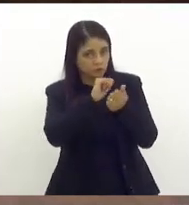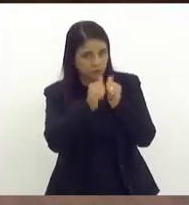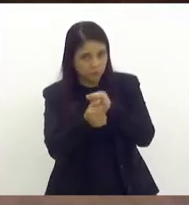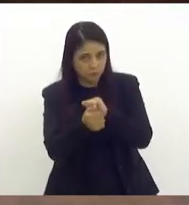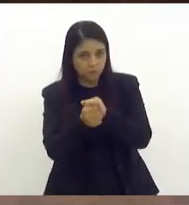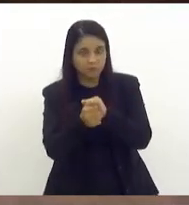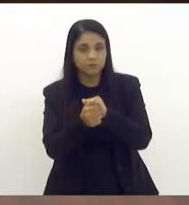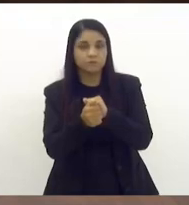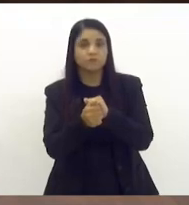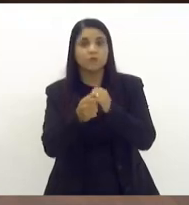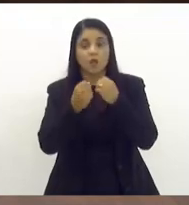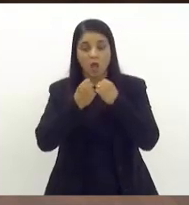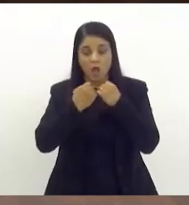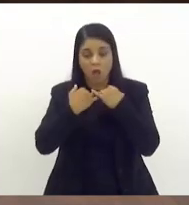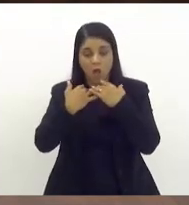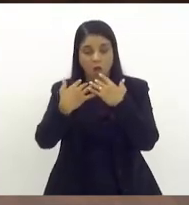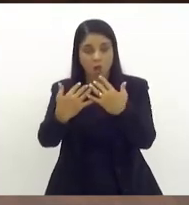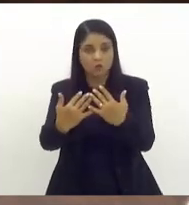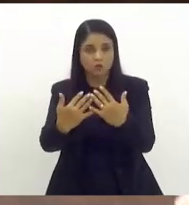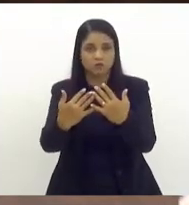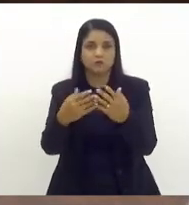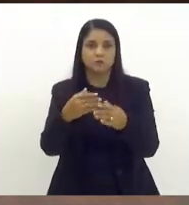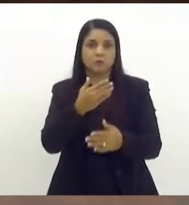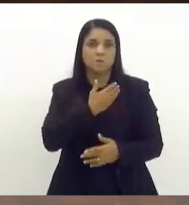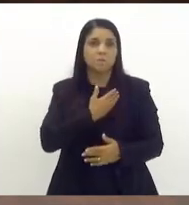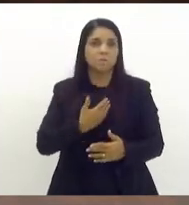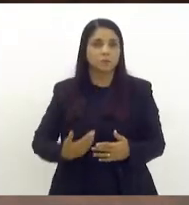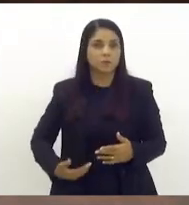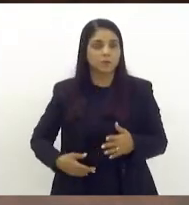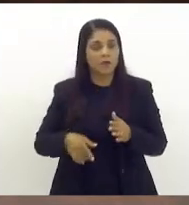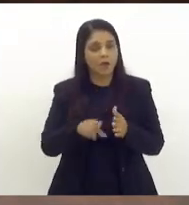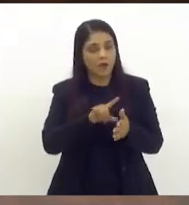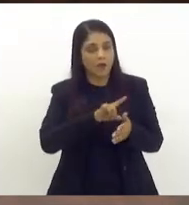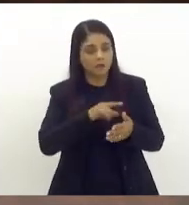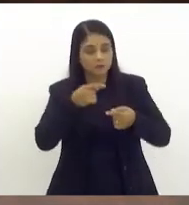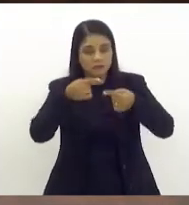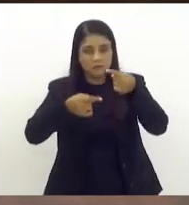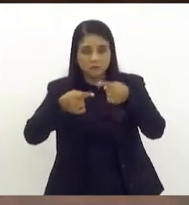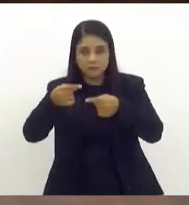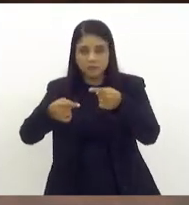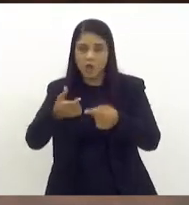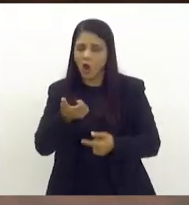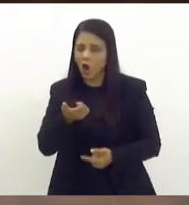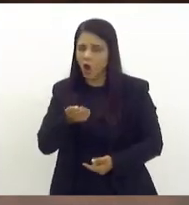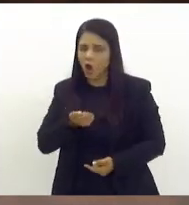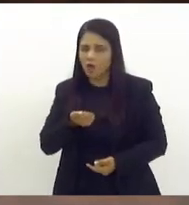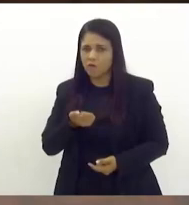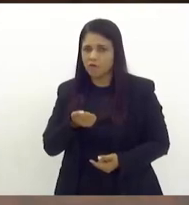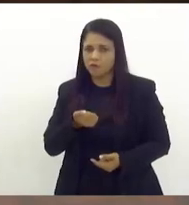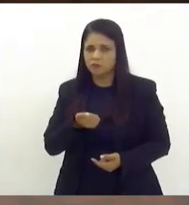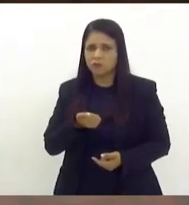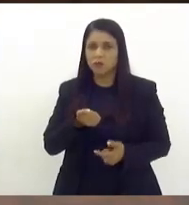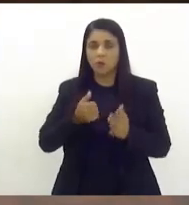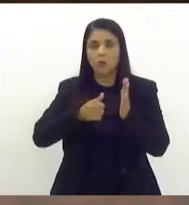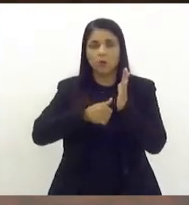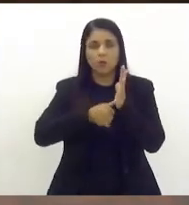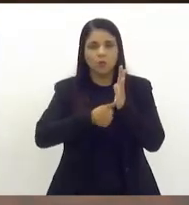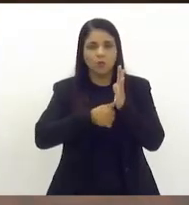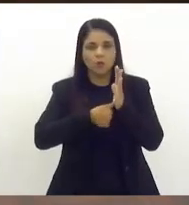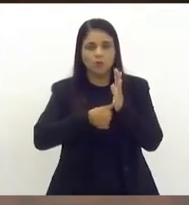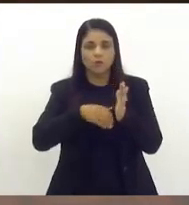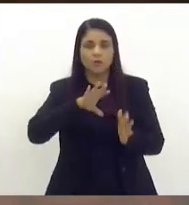realizarmos uma audiência pública o quanto antes para debatemos a covardia que está acontecendo com o Clube de Regatas Vasco da Gama